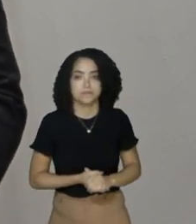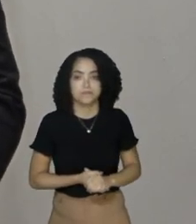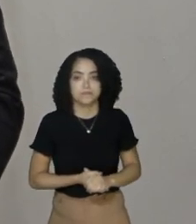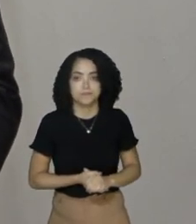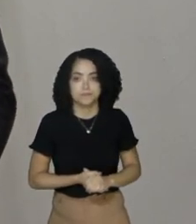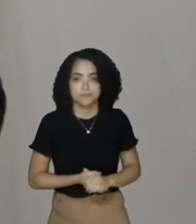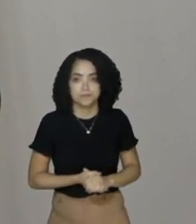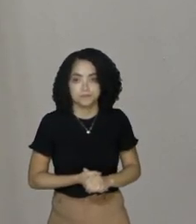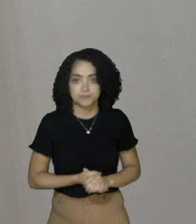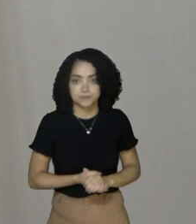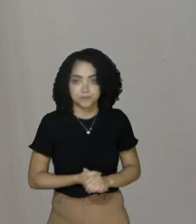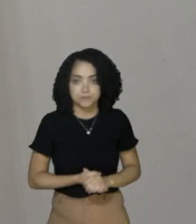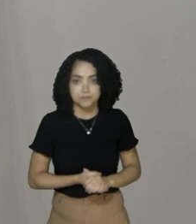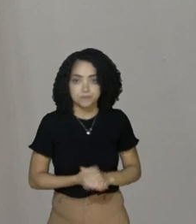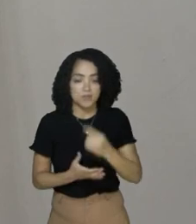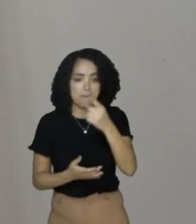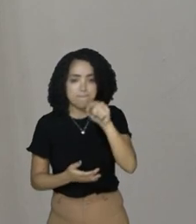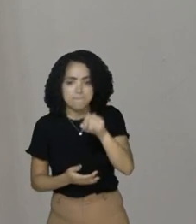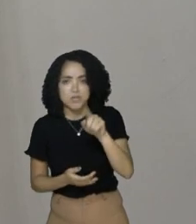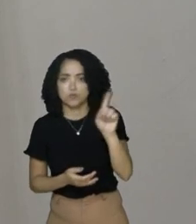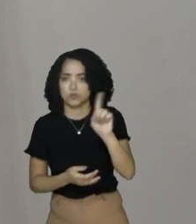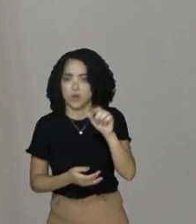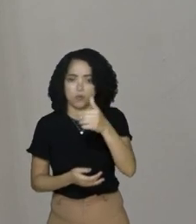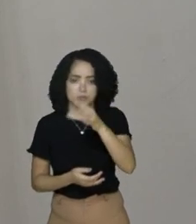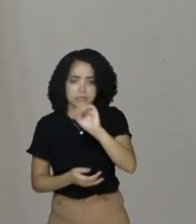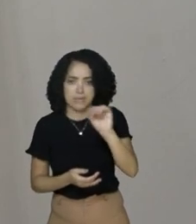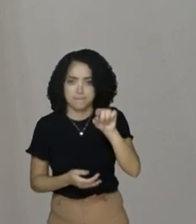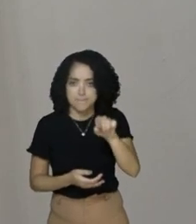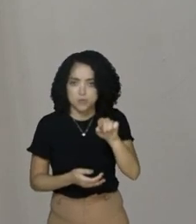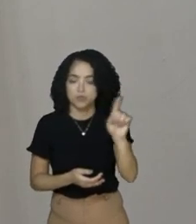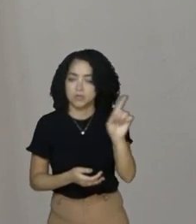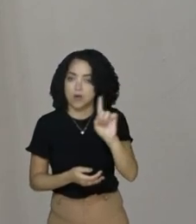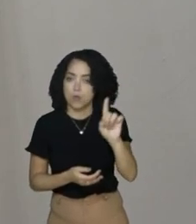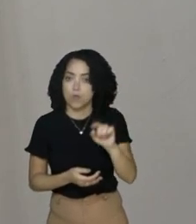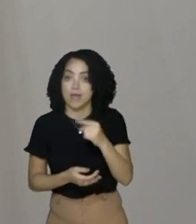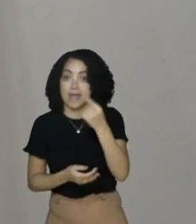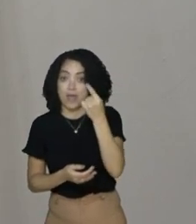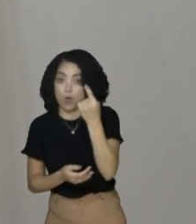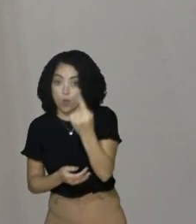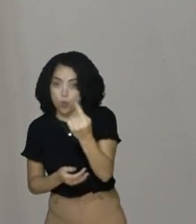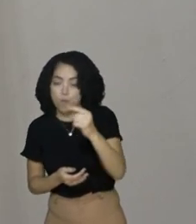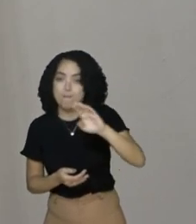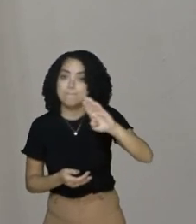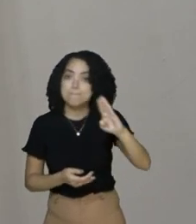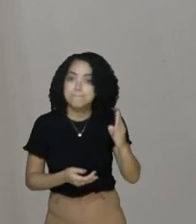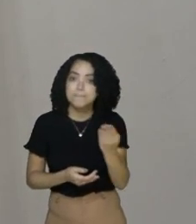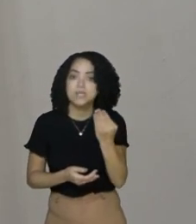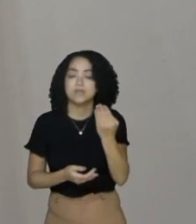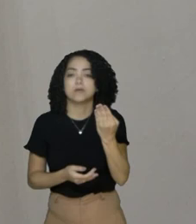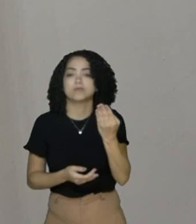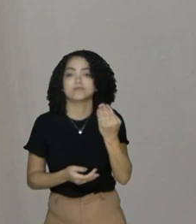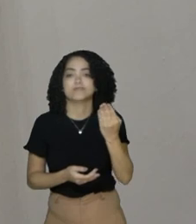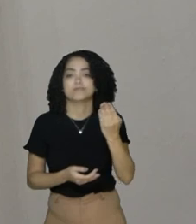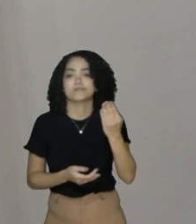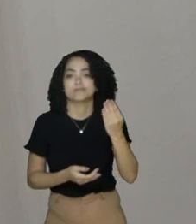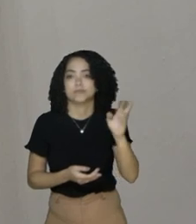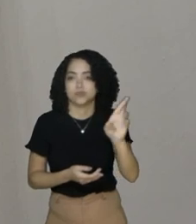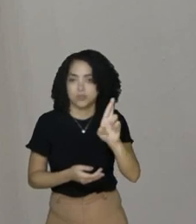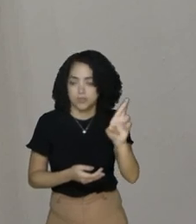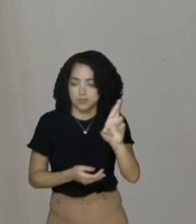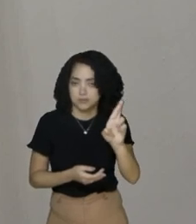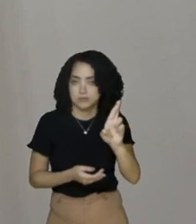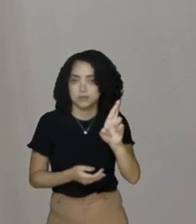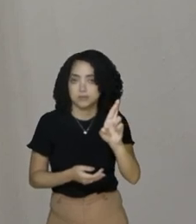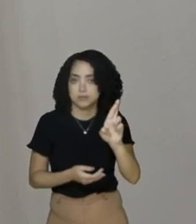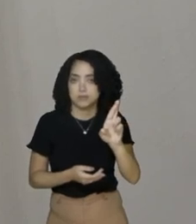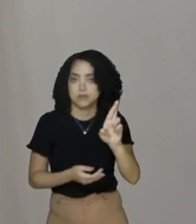Confere que eu não falei 1.000 reais, 100 mil e nenhum milhão. Nós estamos caminhando para perto de 1 bilhão de reais. E isso, o que